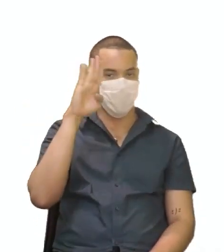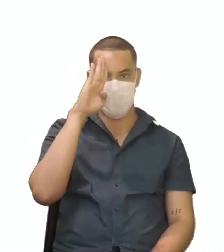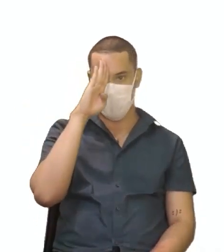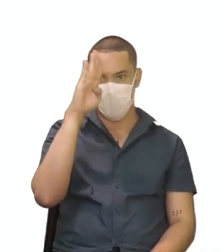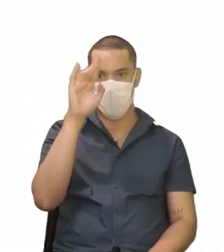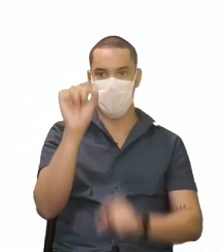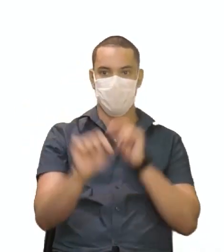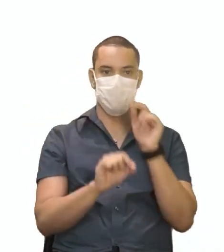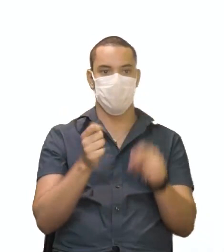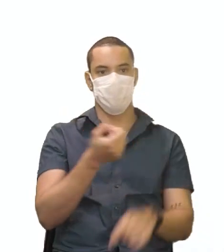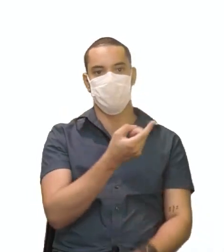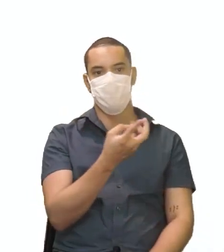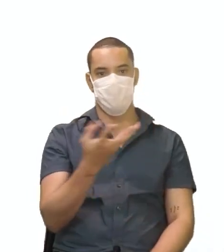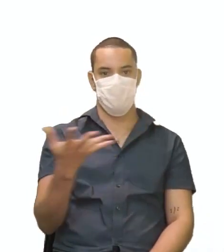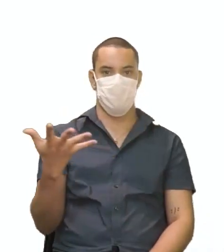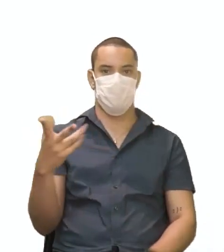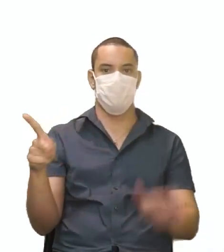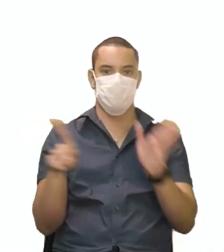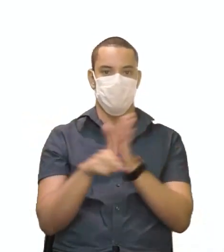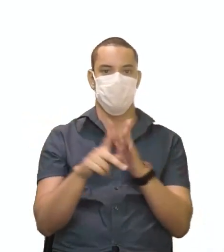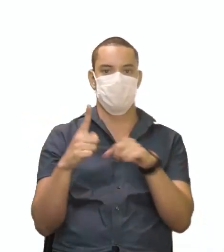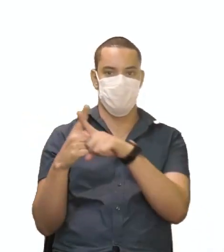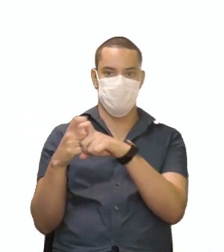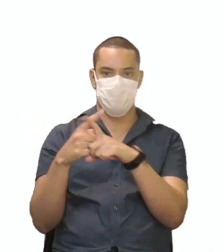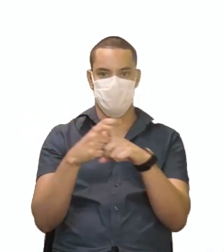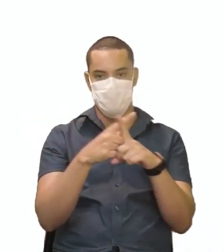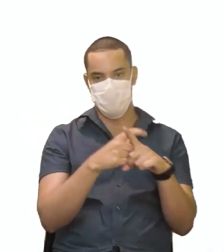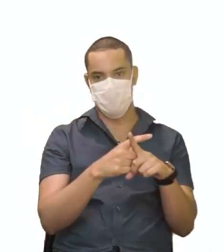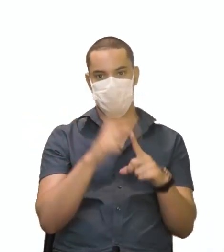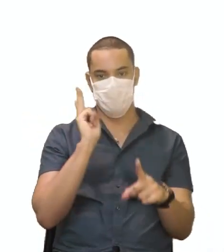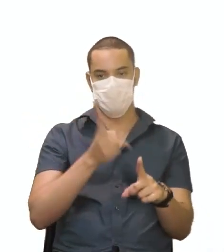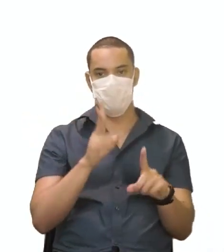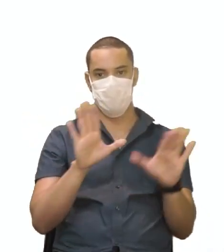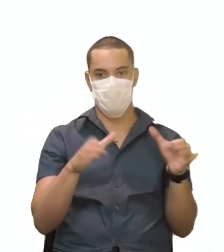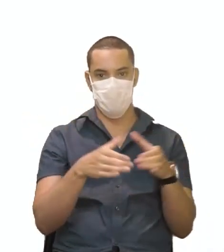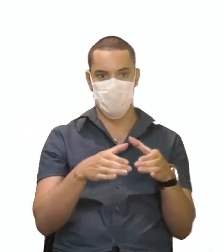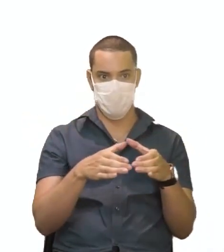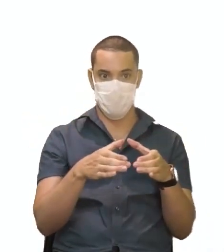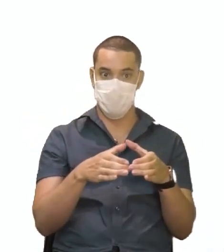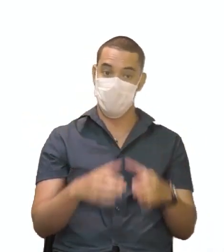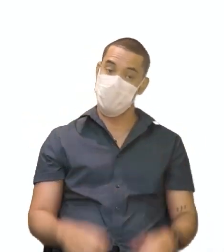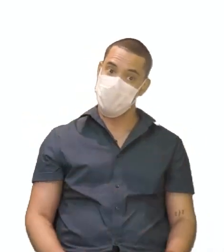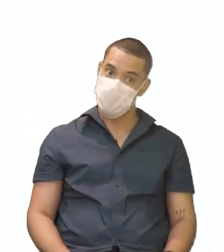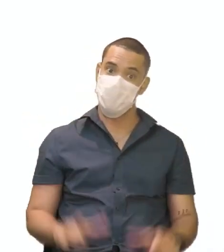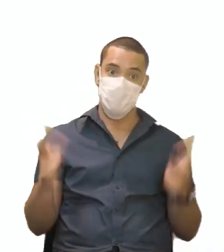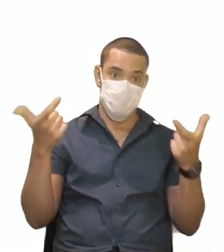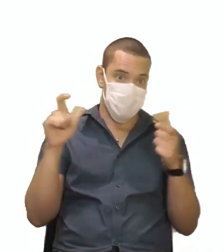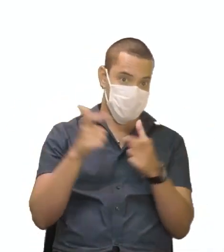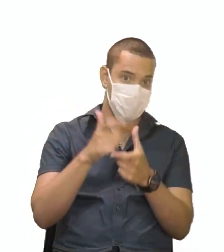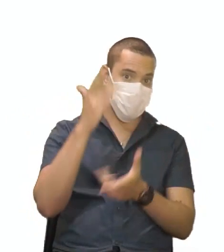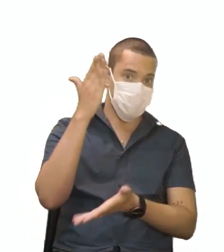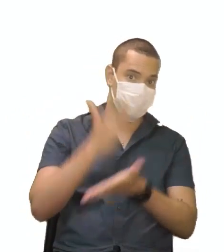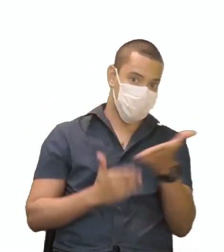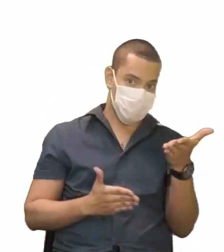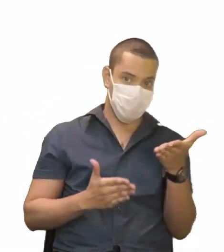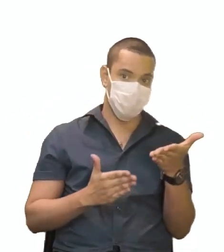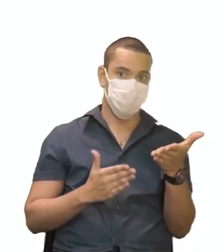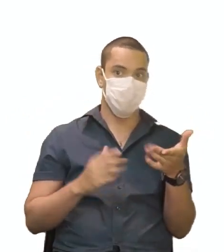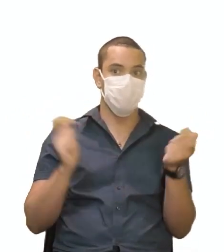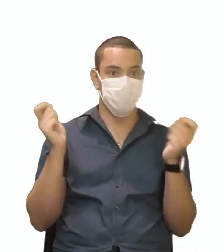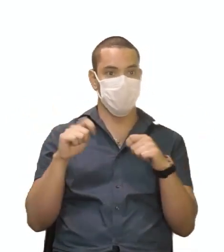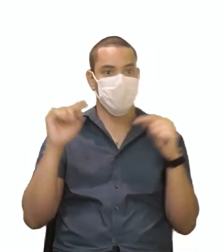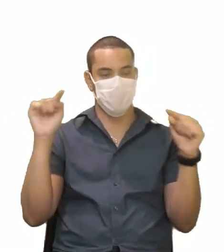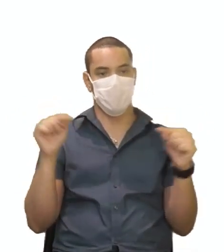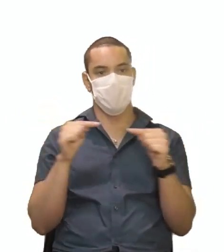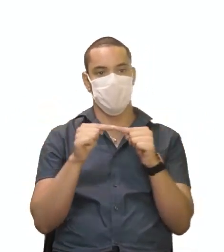na manutenção do número constante de cromossomos da espécie. A redução da metade do número cromossomo confere à